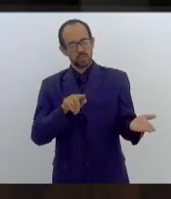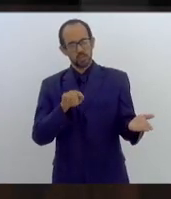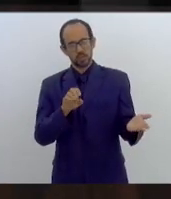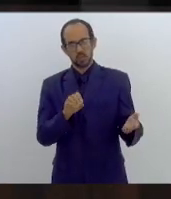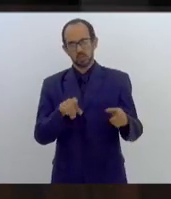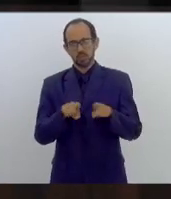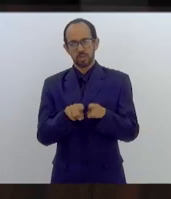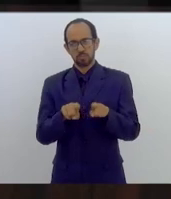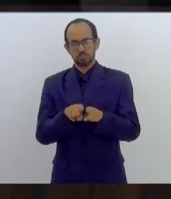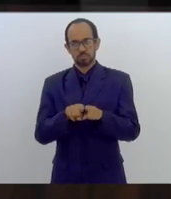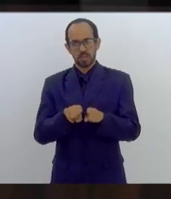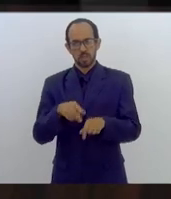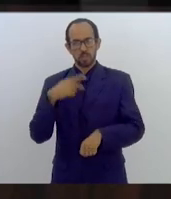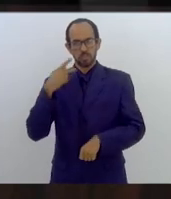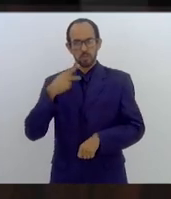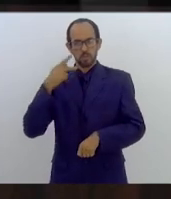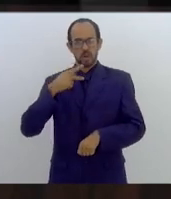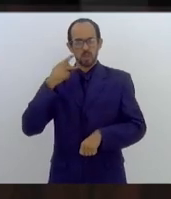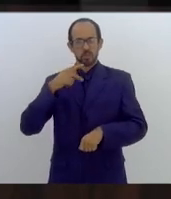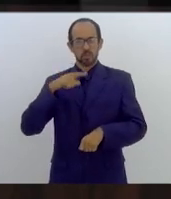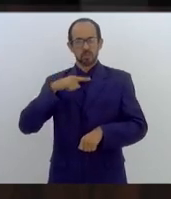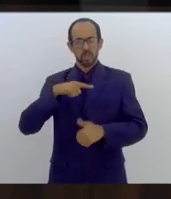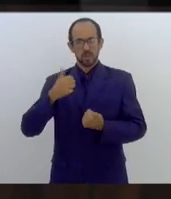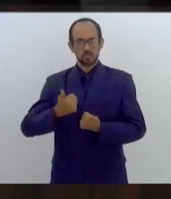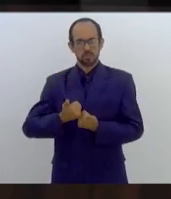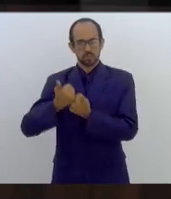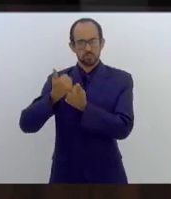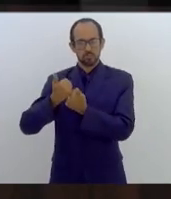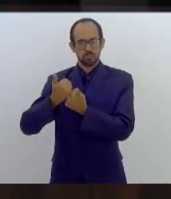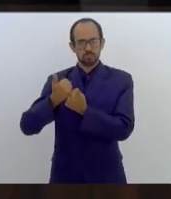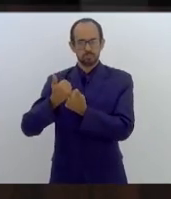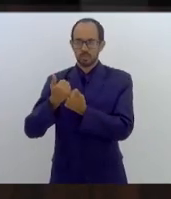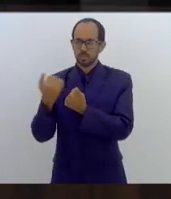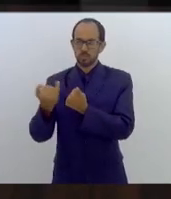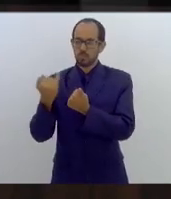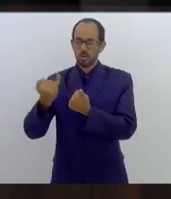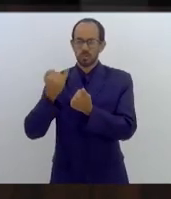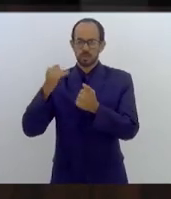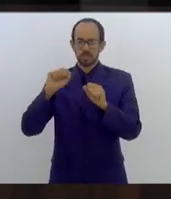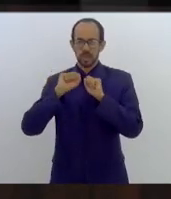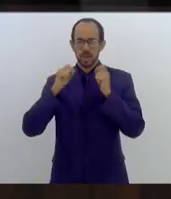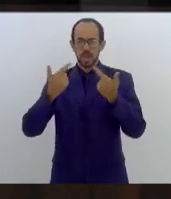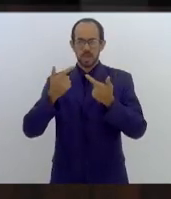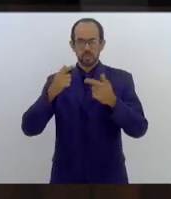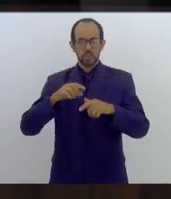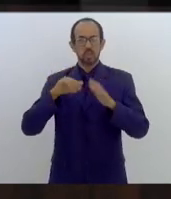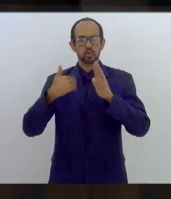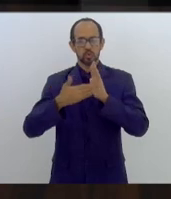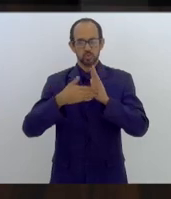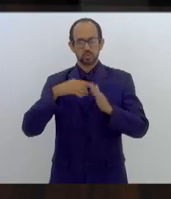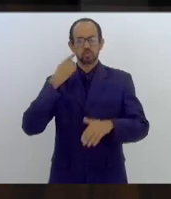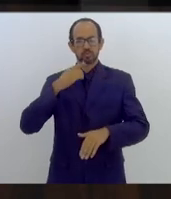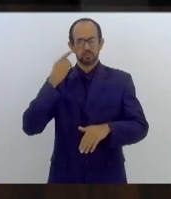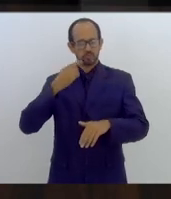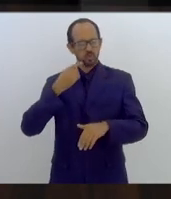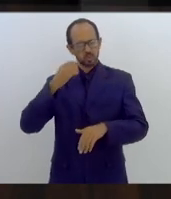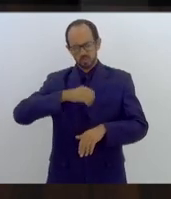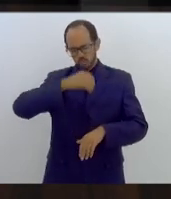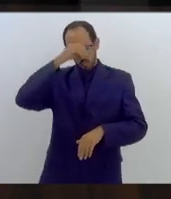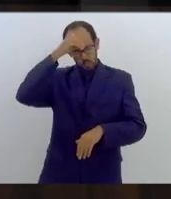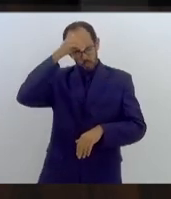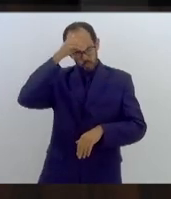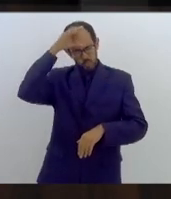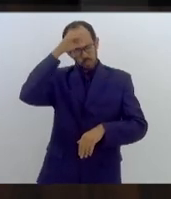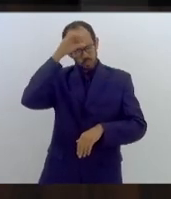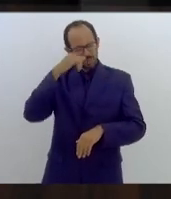procurador, dando um significativo suporte à Alerj e aos deputados, com seu vasto conhecimento dos mais diversos e